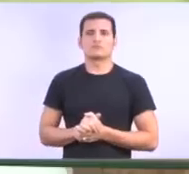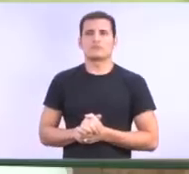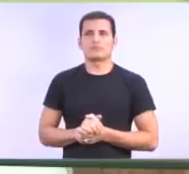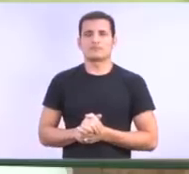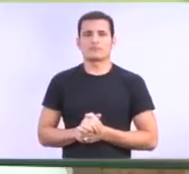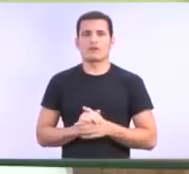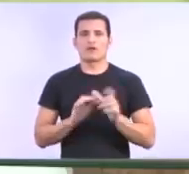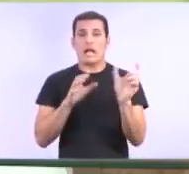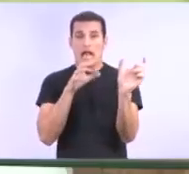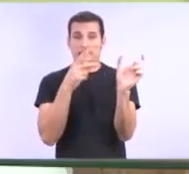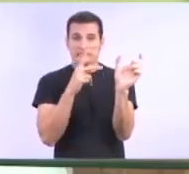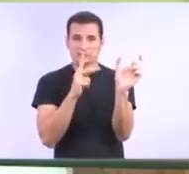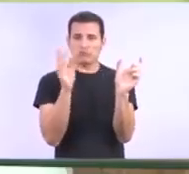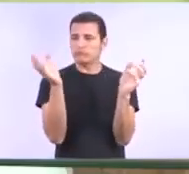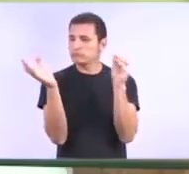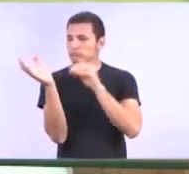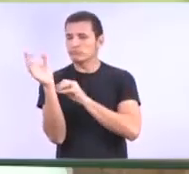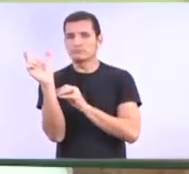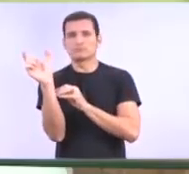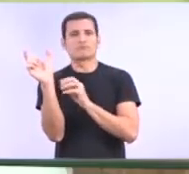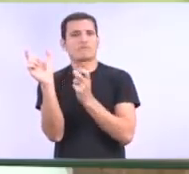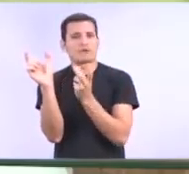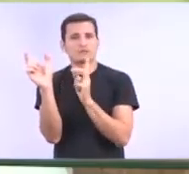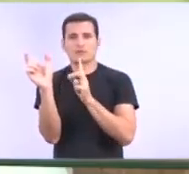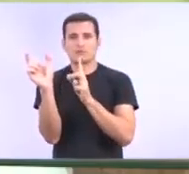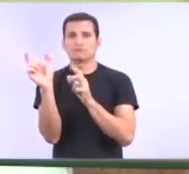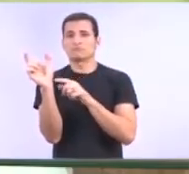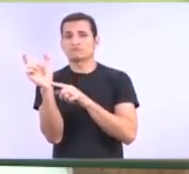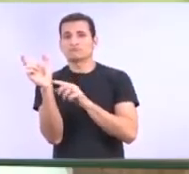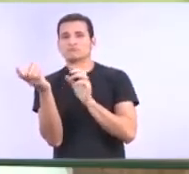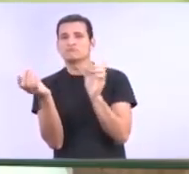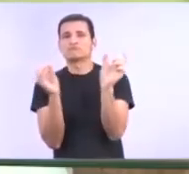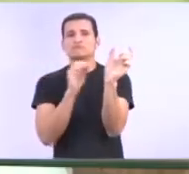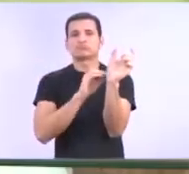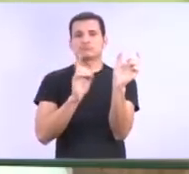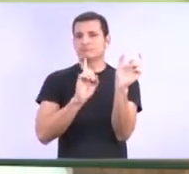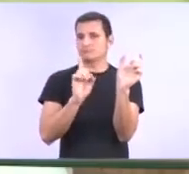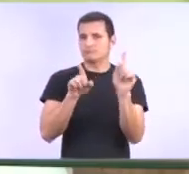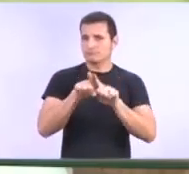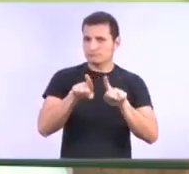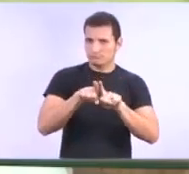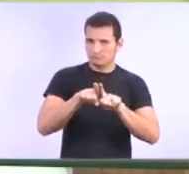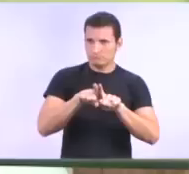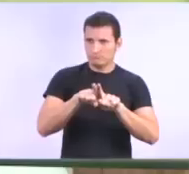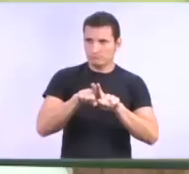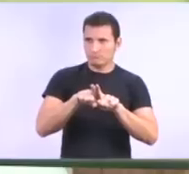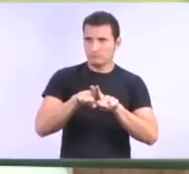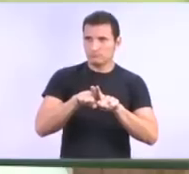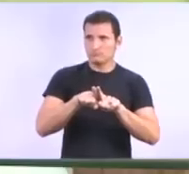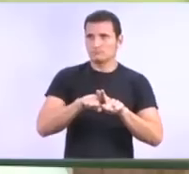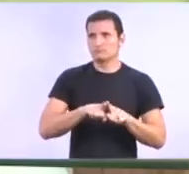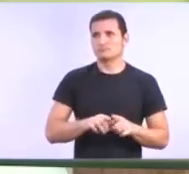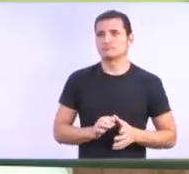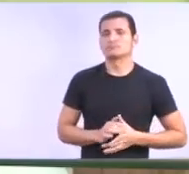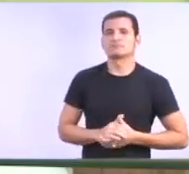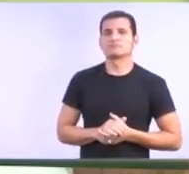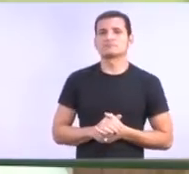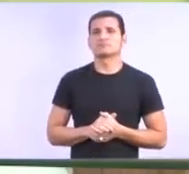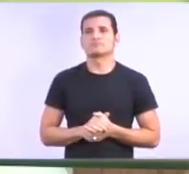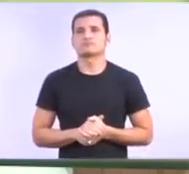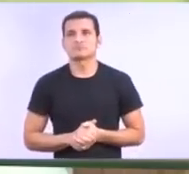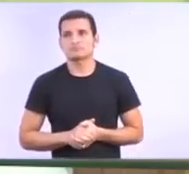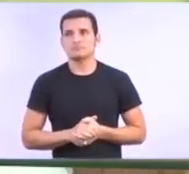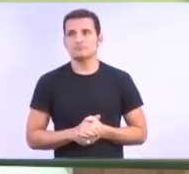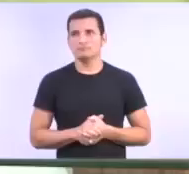deve estar na venda e nenhuma característica da venda deve estar no vendedor, assim como o produto. Não deve ter característica do produto no vendedor e nem do vendedor no